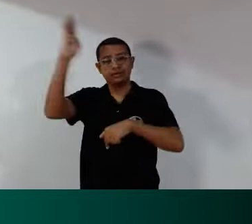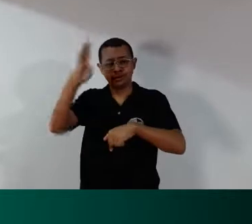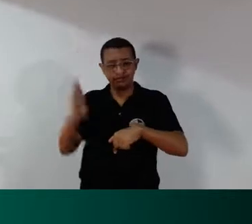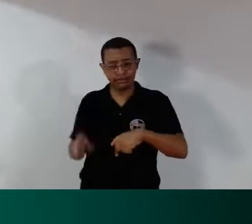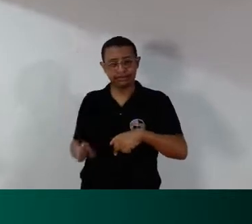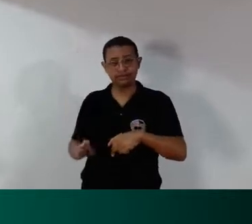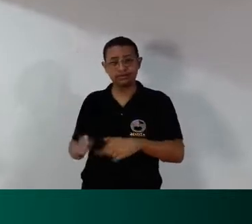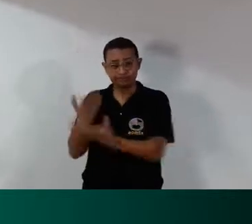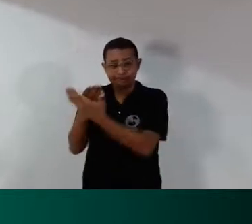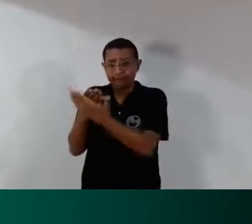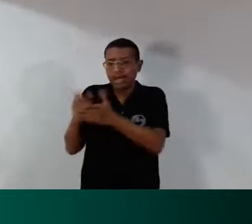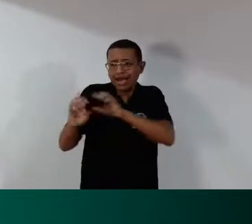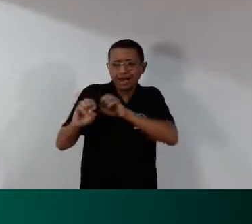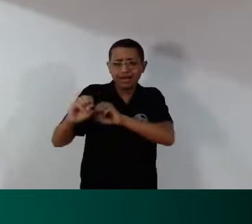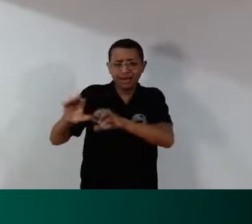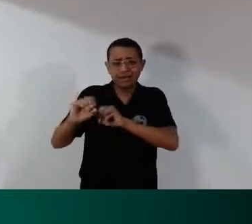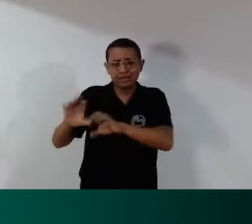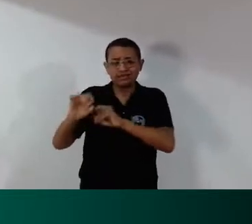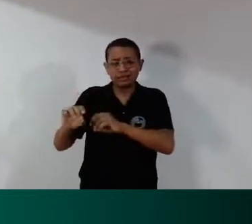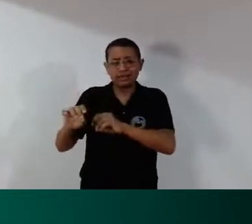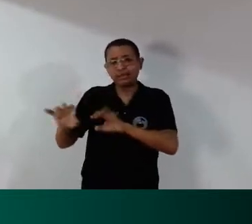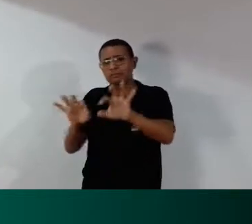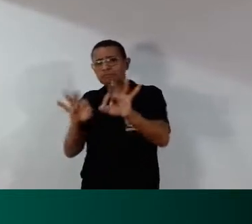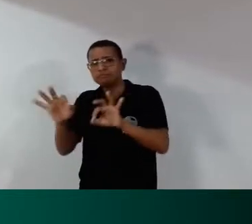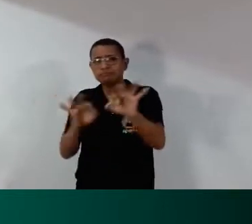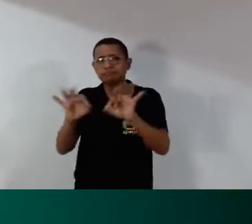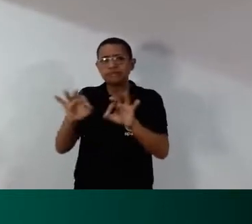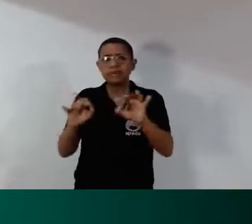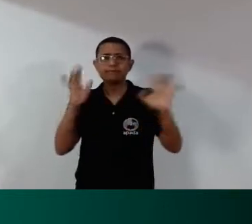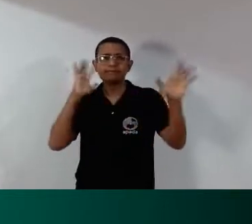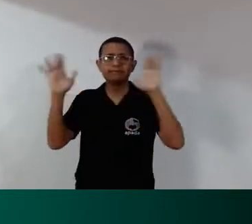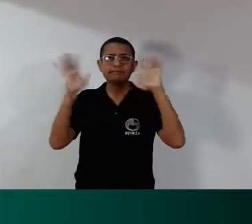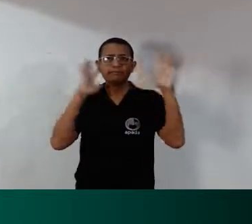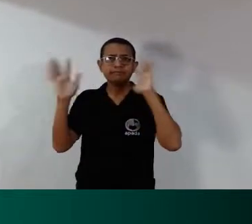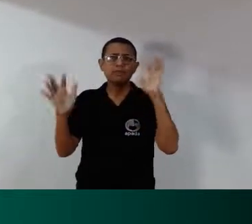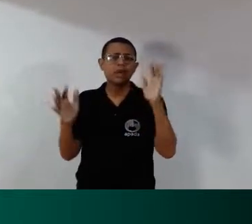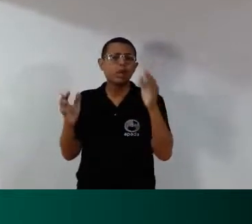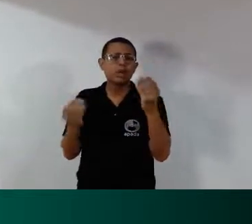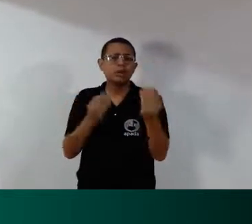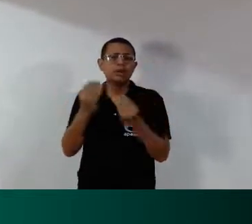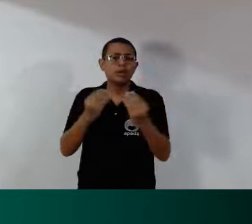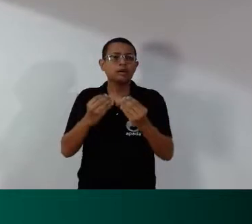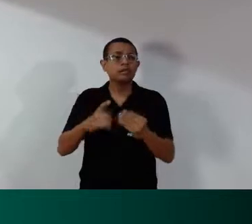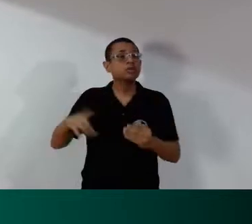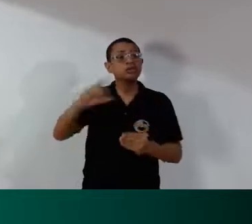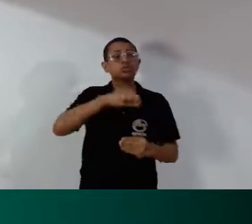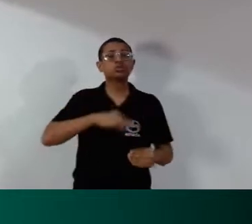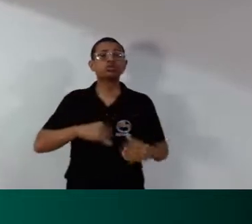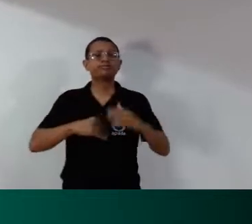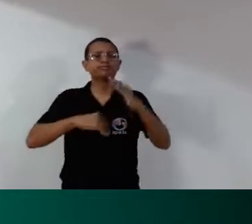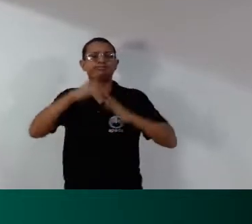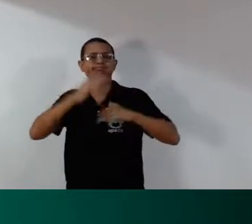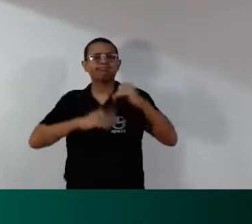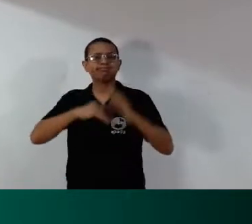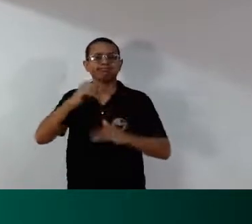ela é feita né e pensada para que a gente seja todo mundo profissionais e técnicos né a gente